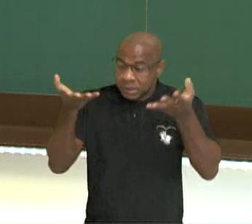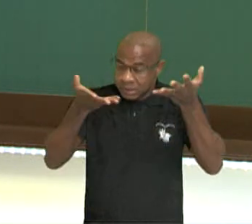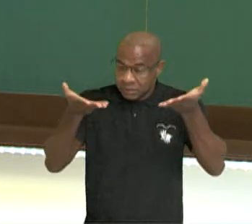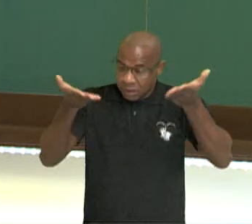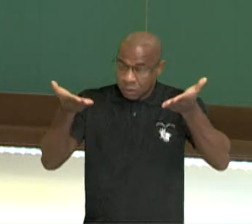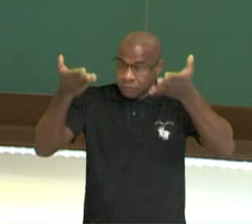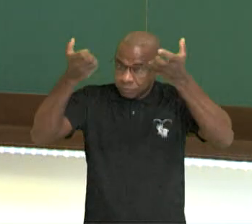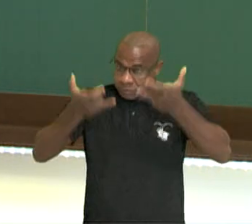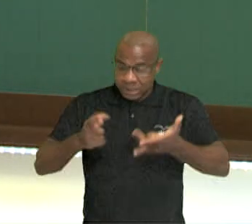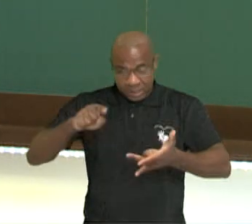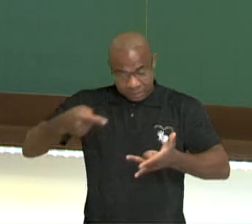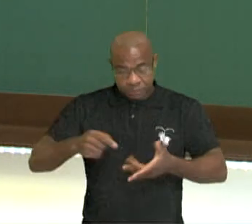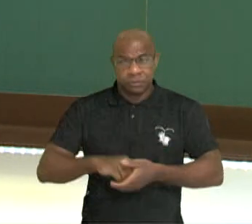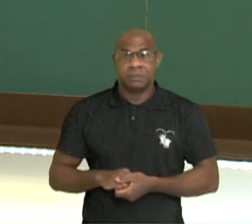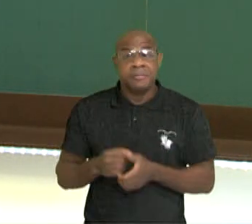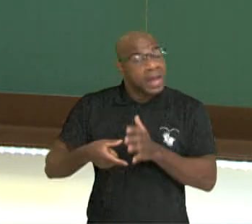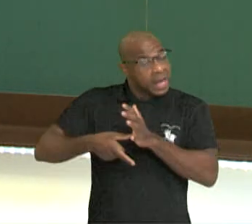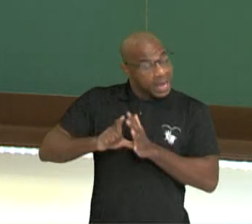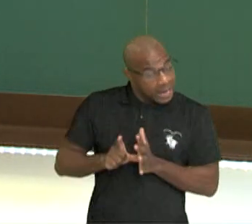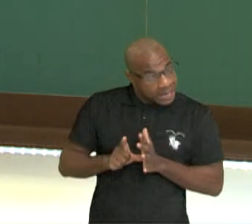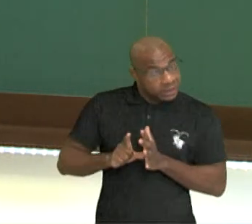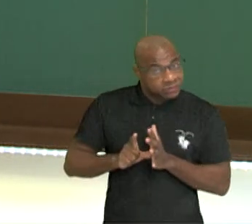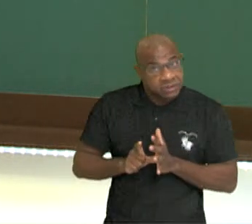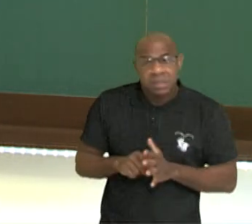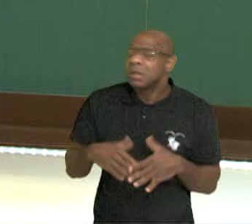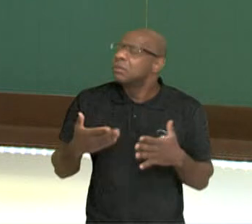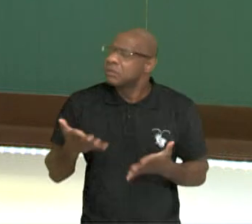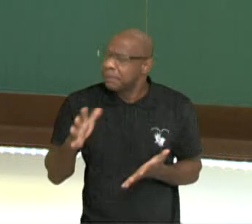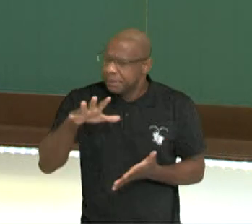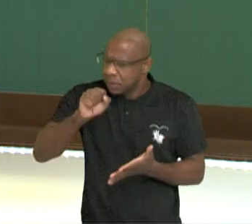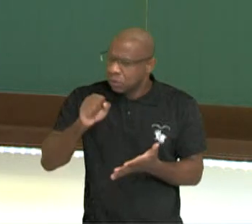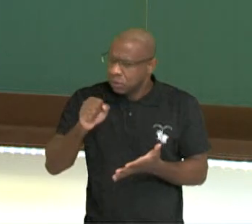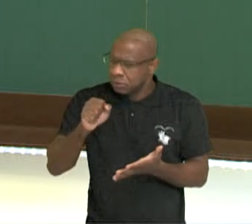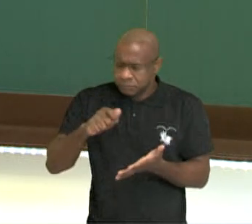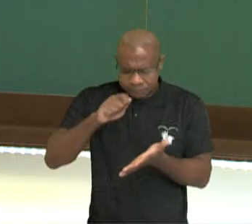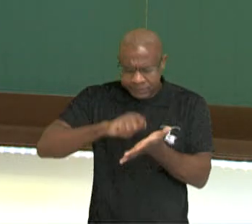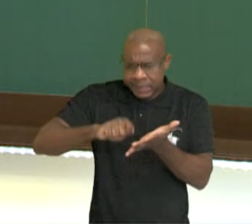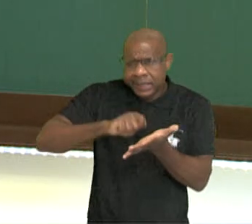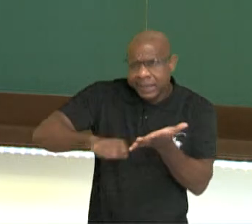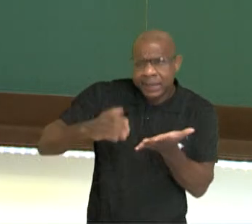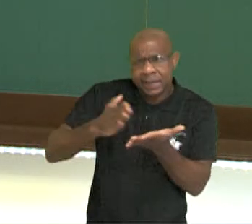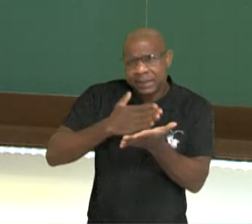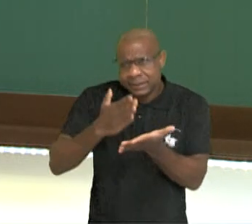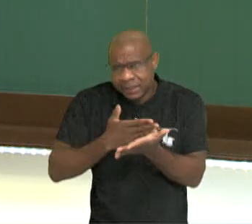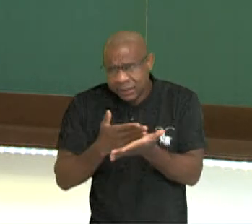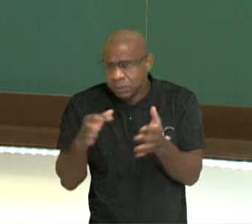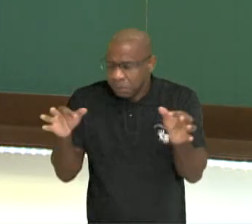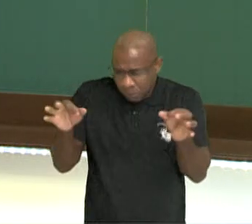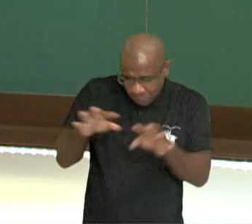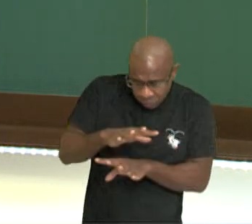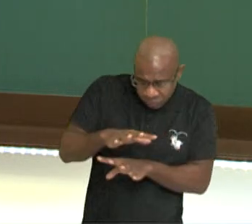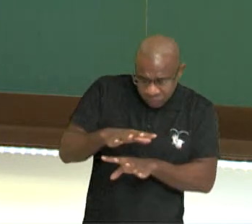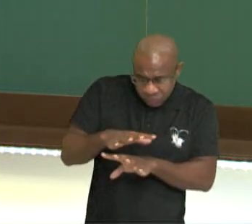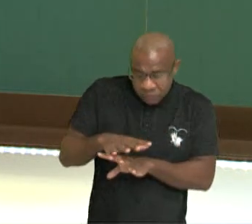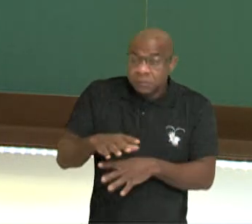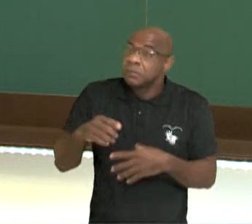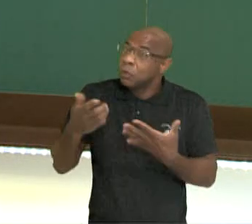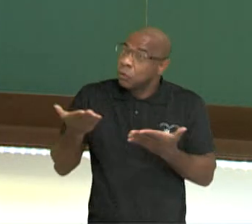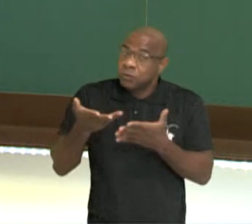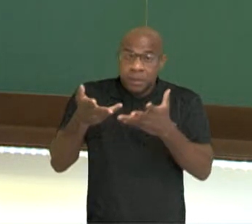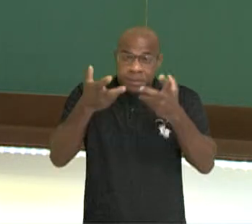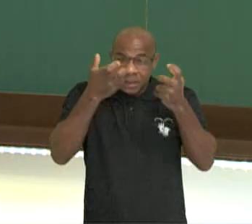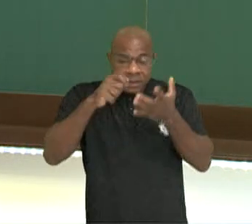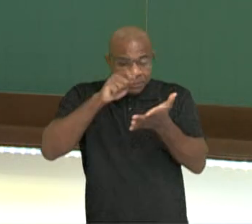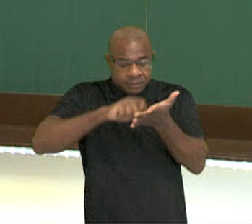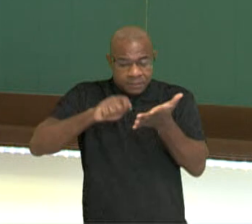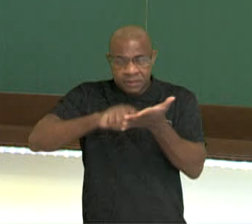Cadê o seu material? Está com o seu caderno? Está com o seu penal? Ótimo! Muitas anotações nós vamos fazer. Você está no